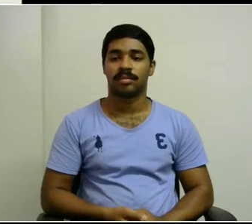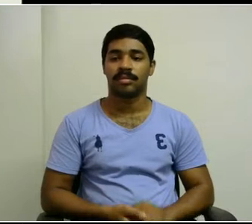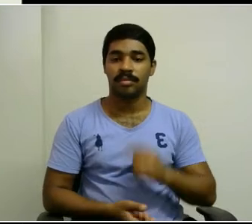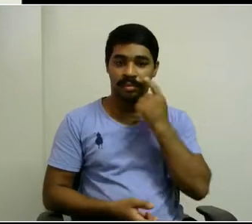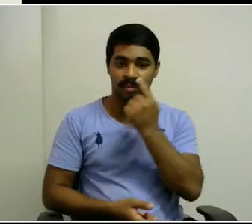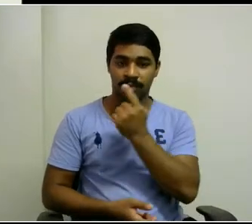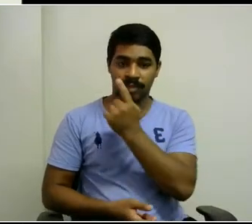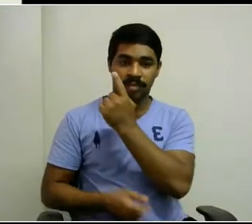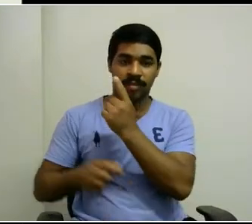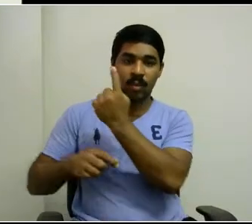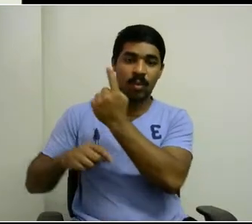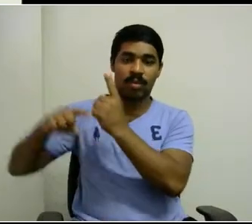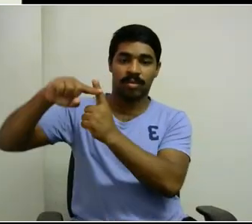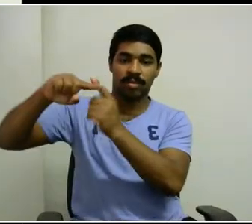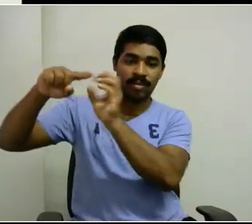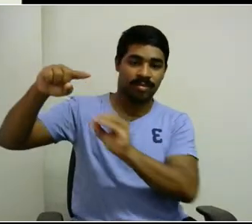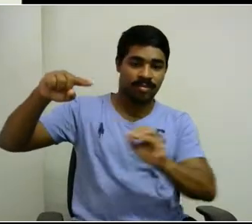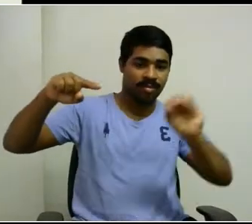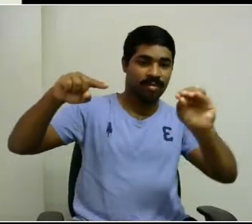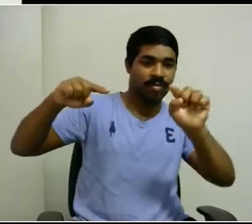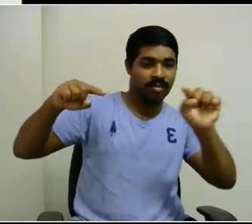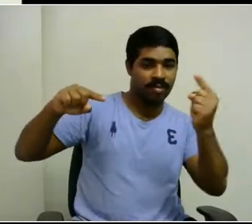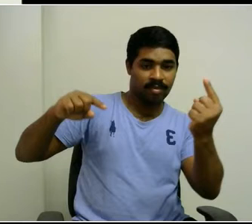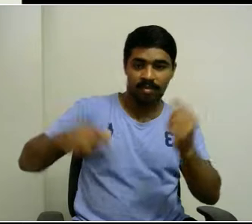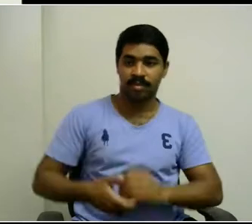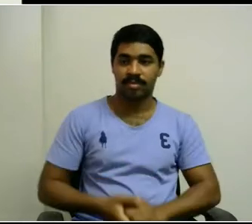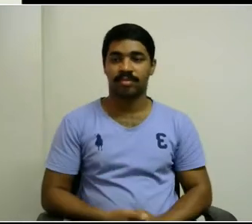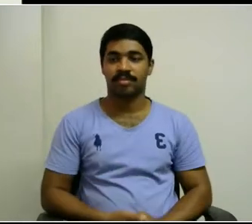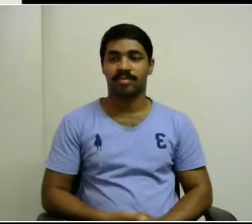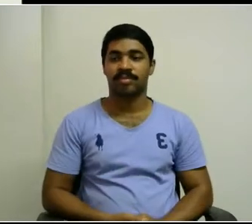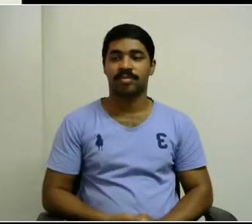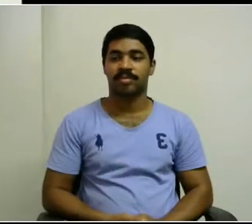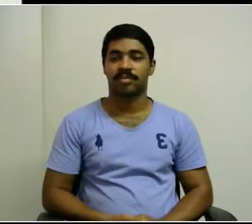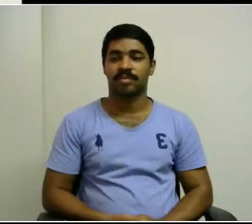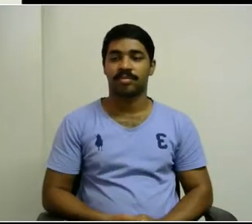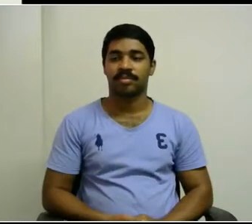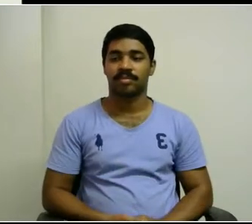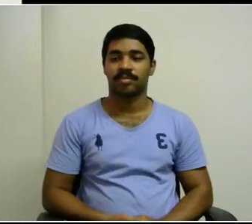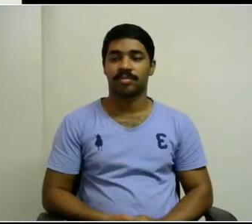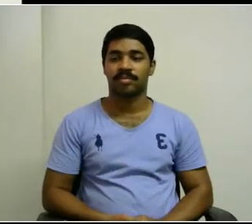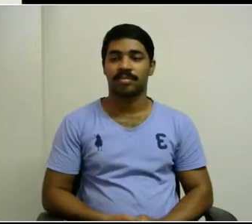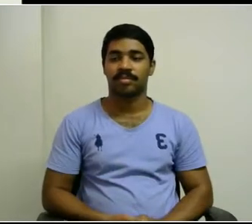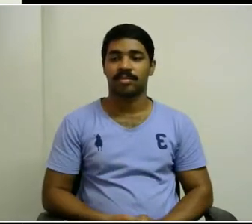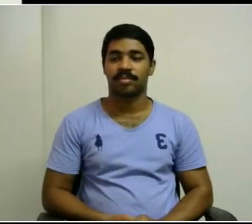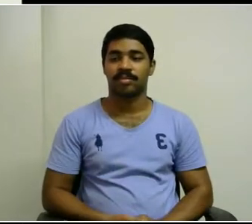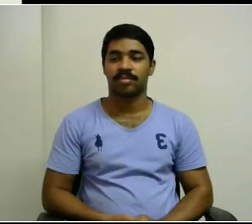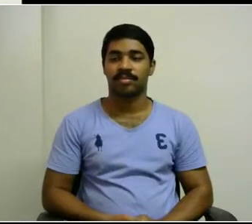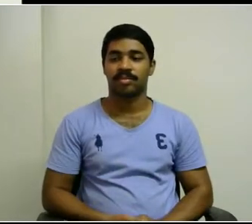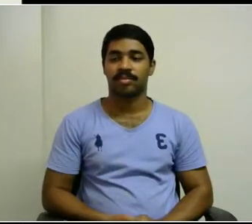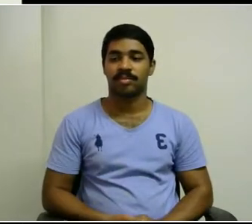negativo. 2x menos x, gente, é x, então ele é menor ou igual, 6 menos 1 é 5.